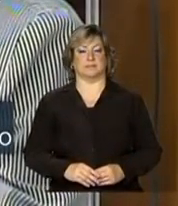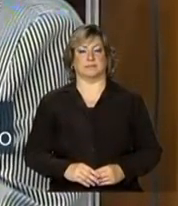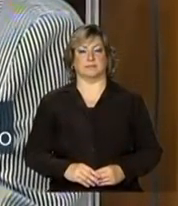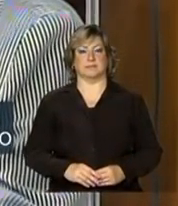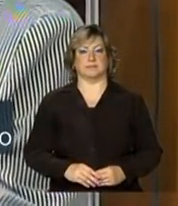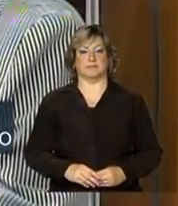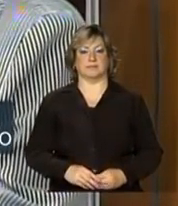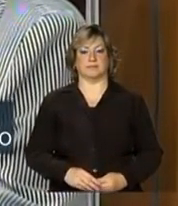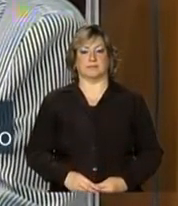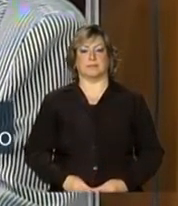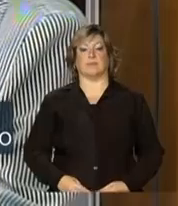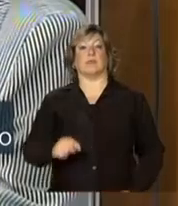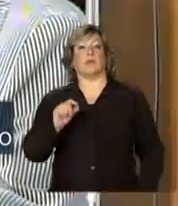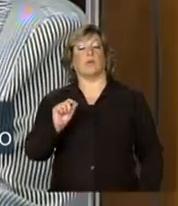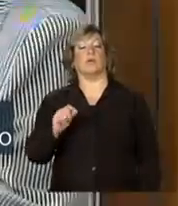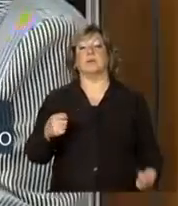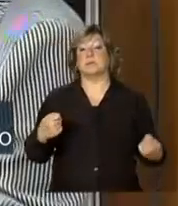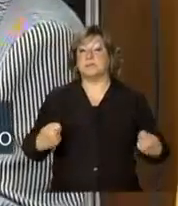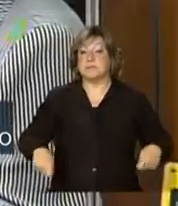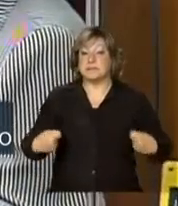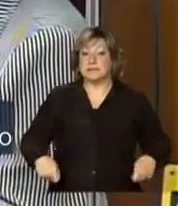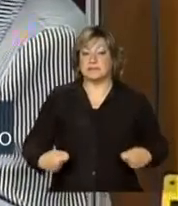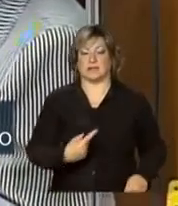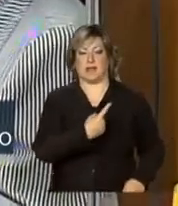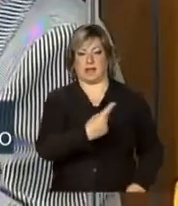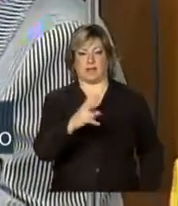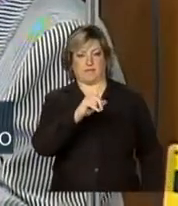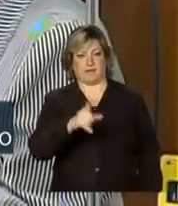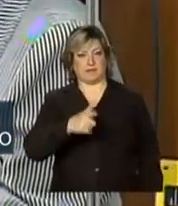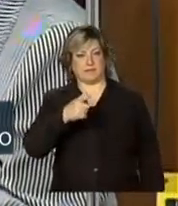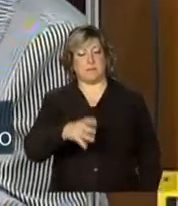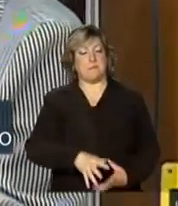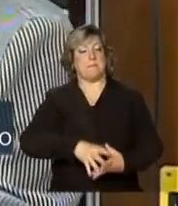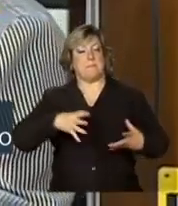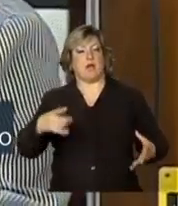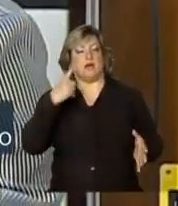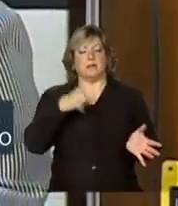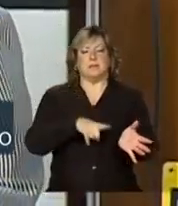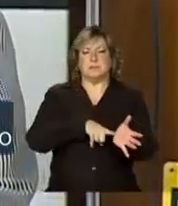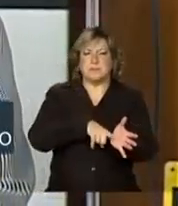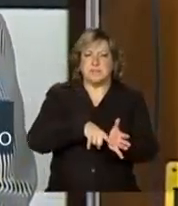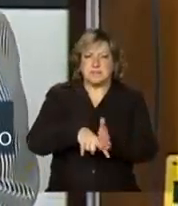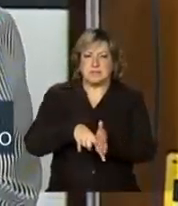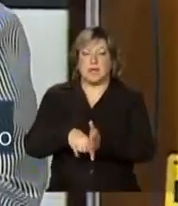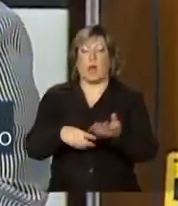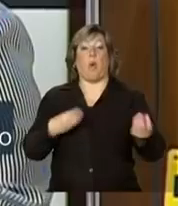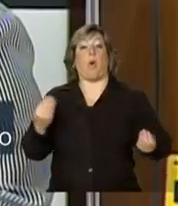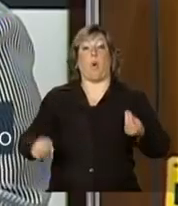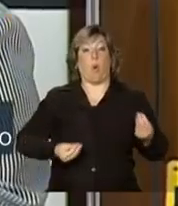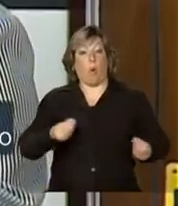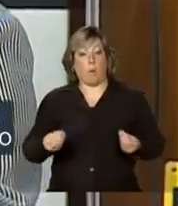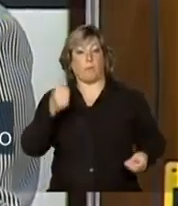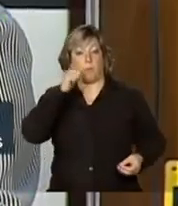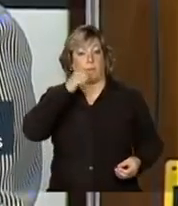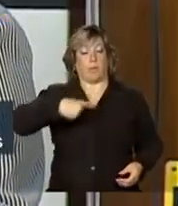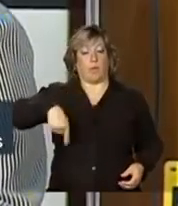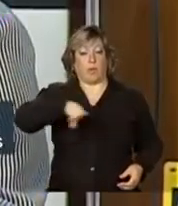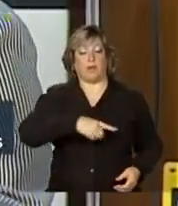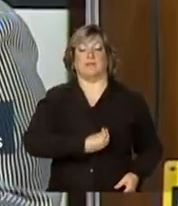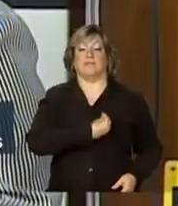da necessidade cada vez maior de se pesquisar as condições de trabalho, de